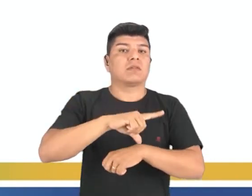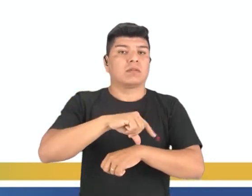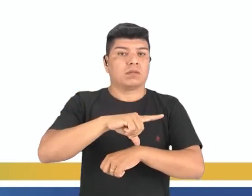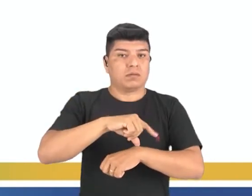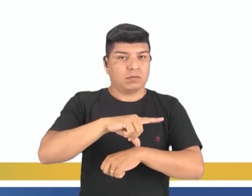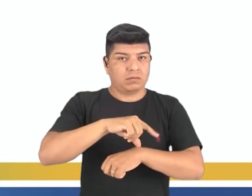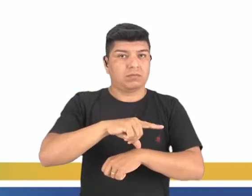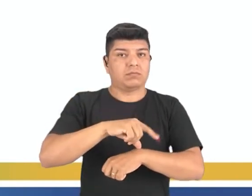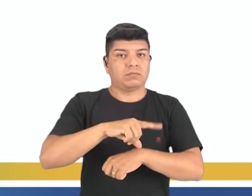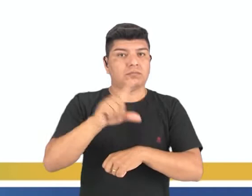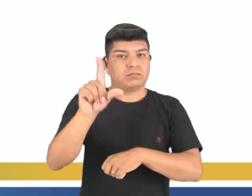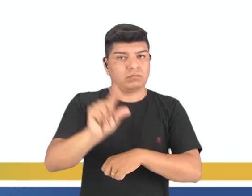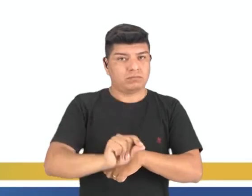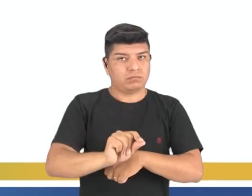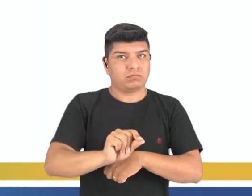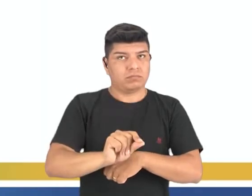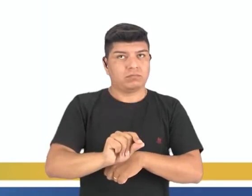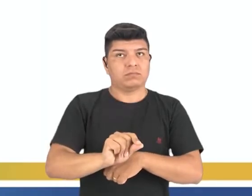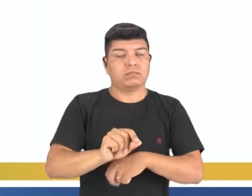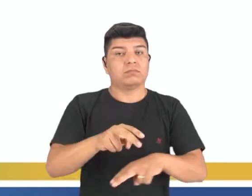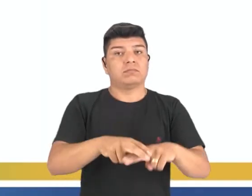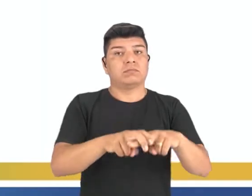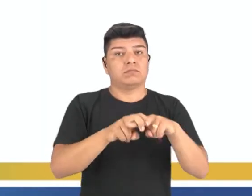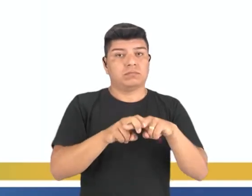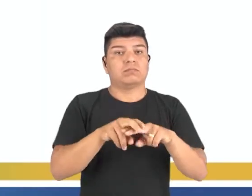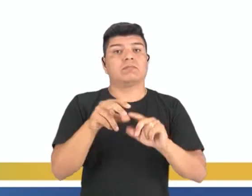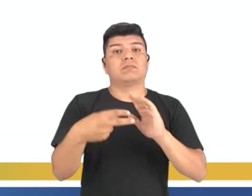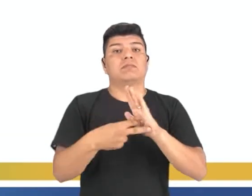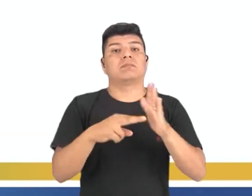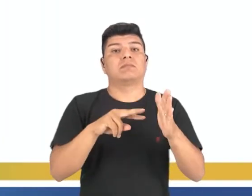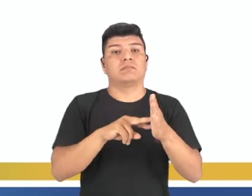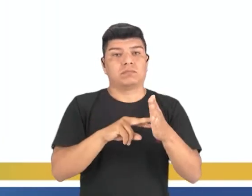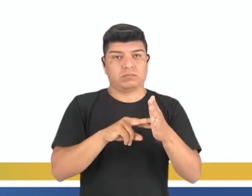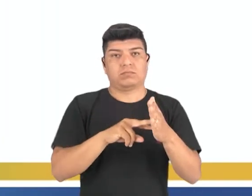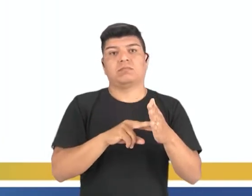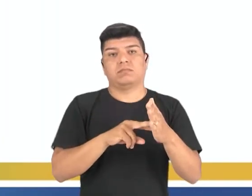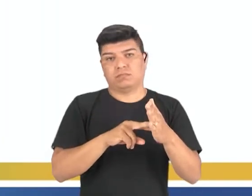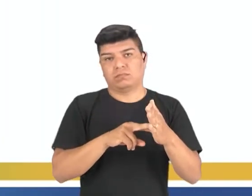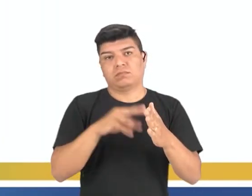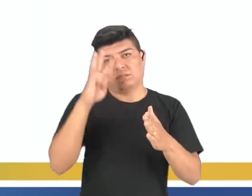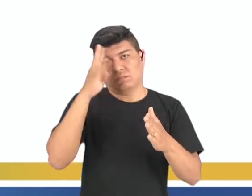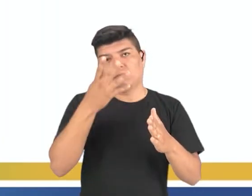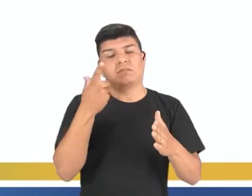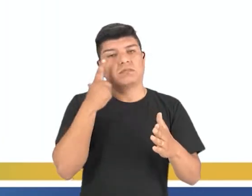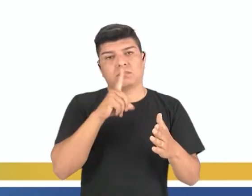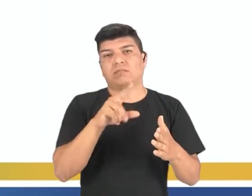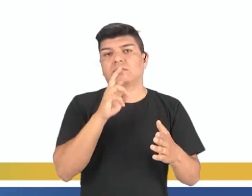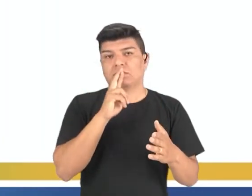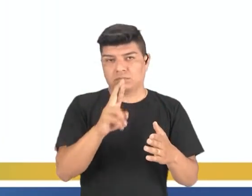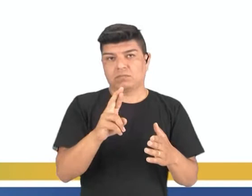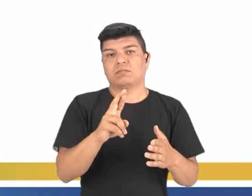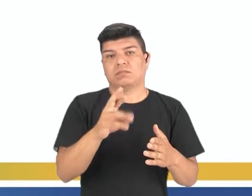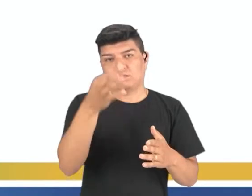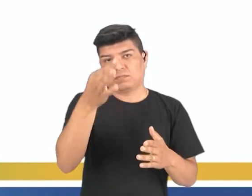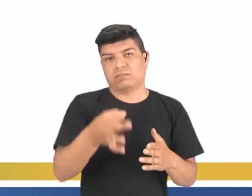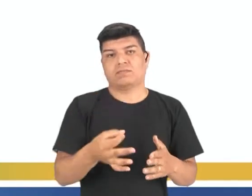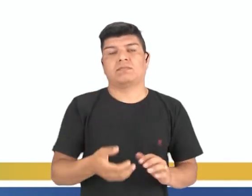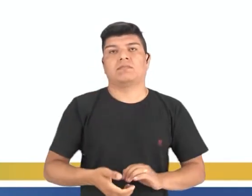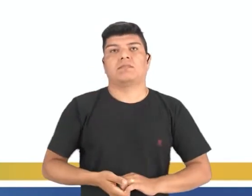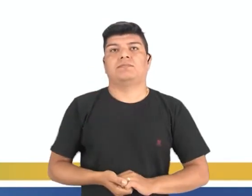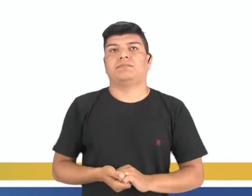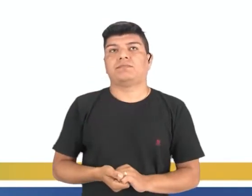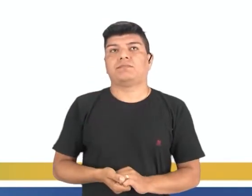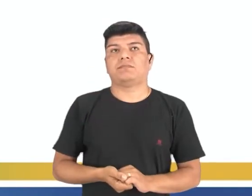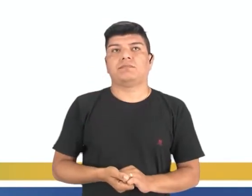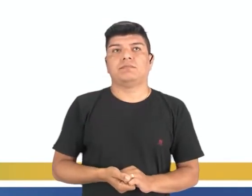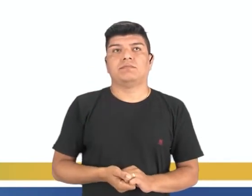né, diminuiu. Então, isso quer dizer que a gente provavelmente conseguiu resolver a nossa questão aí com êxito.